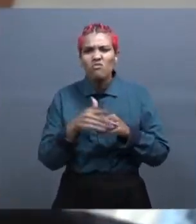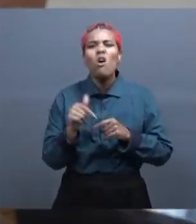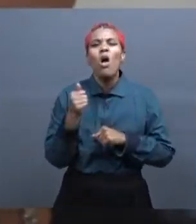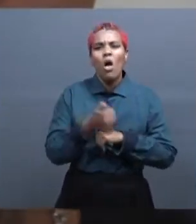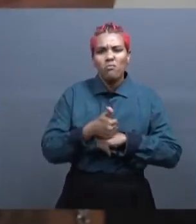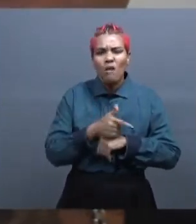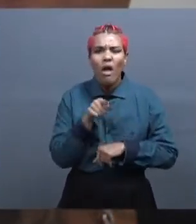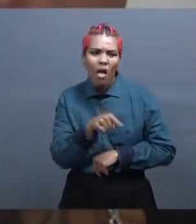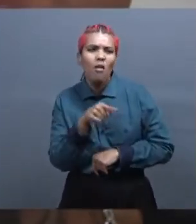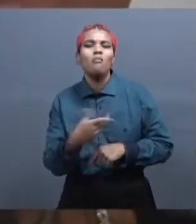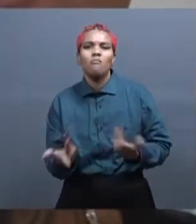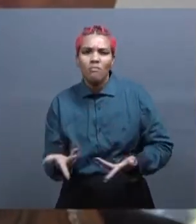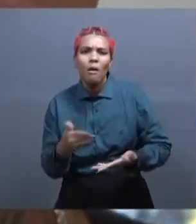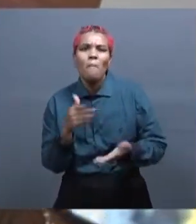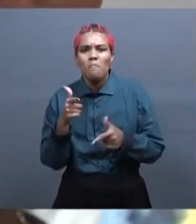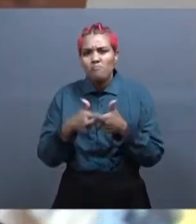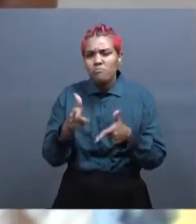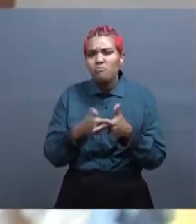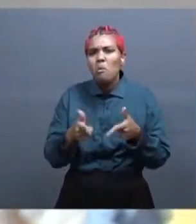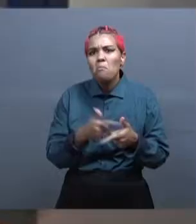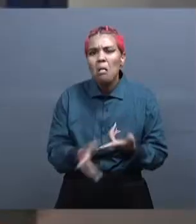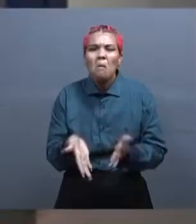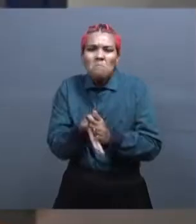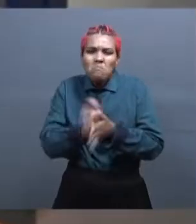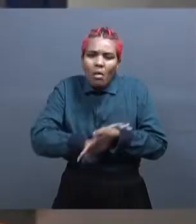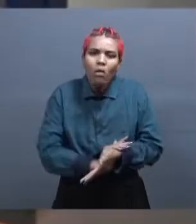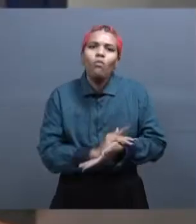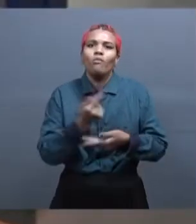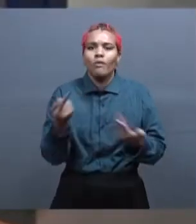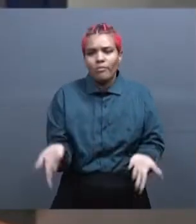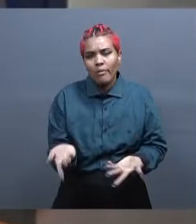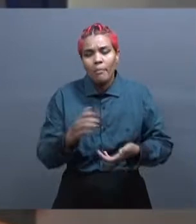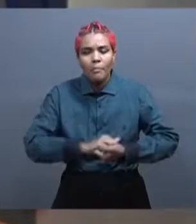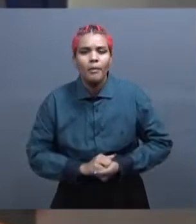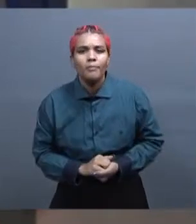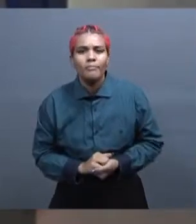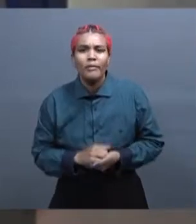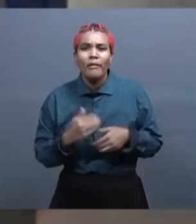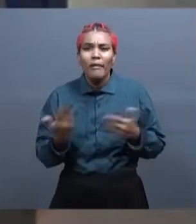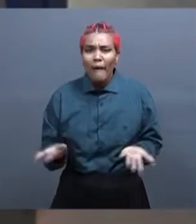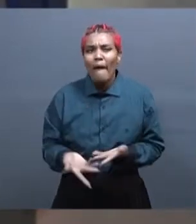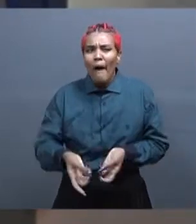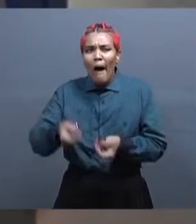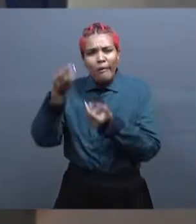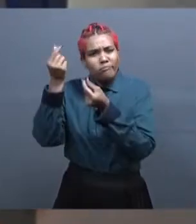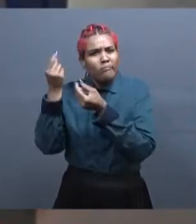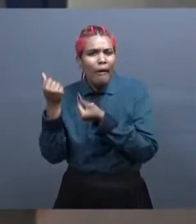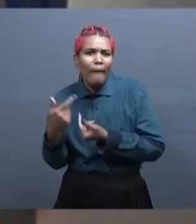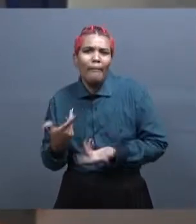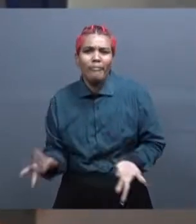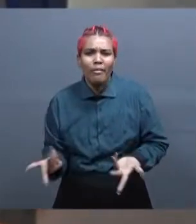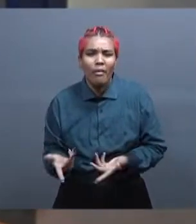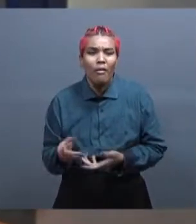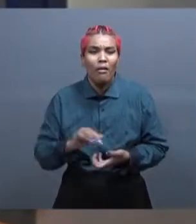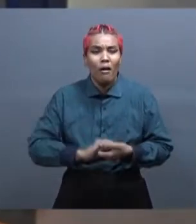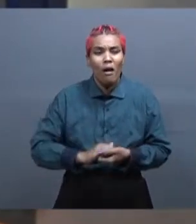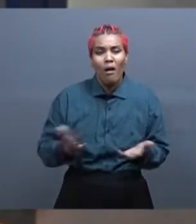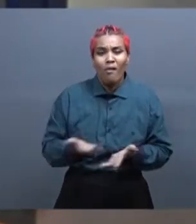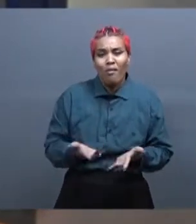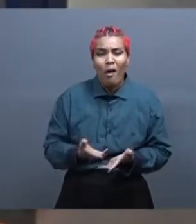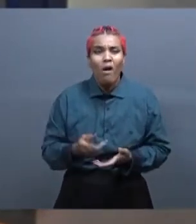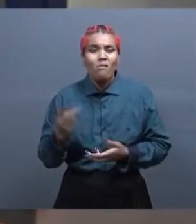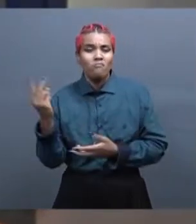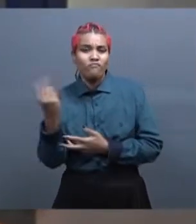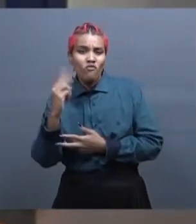e até mesmo preconceitos antigamente era muito marginalizado no entanto enquanto a tatuagem mas estamos mudando